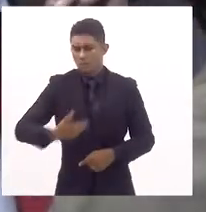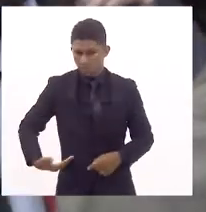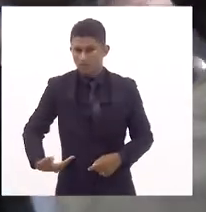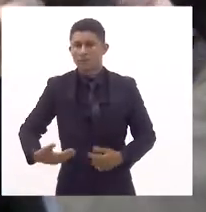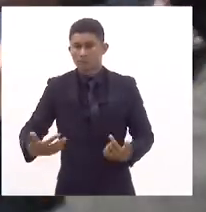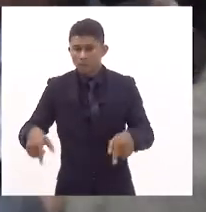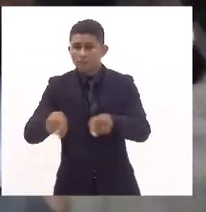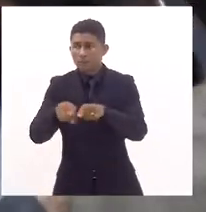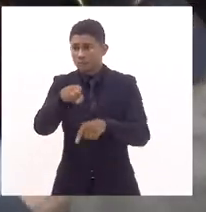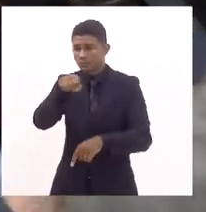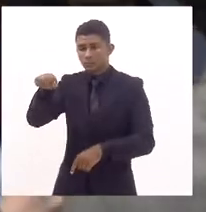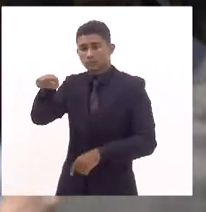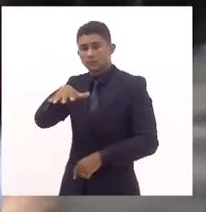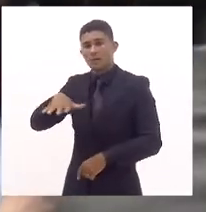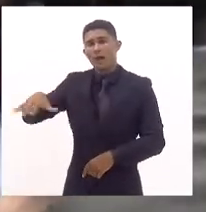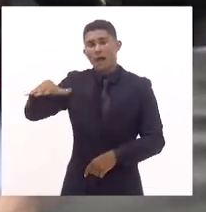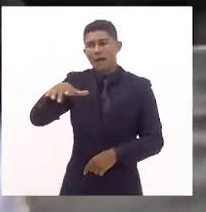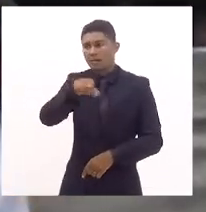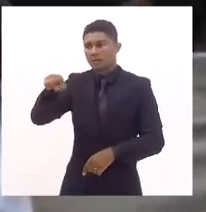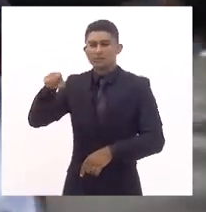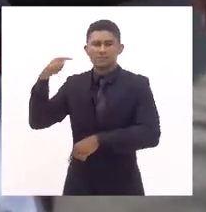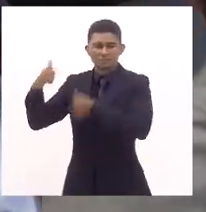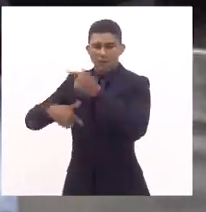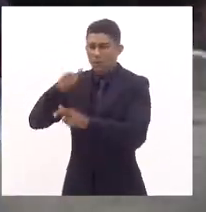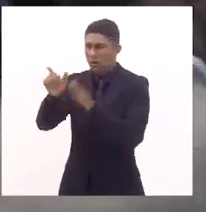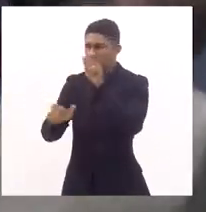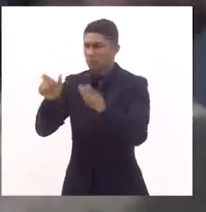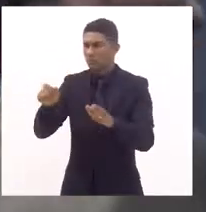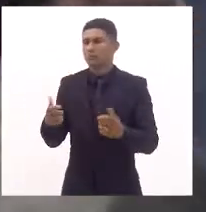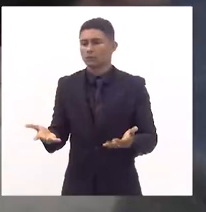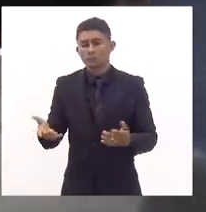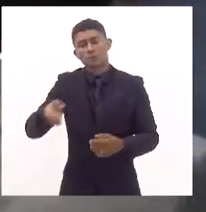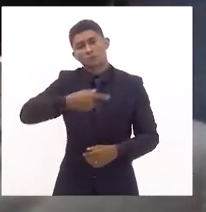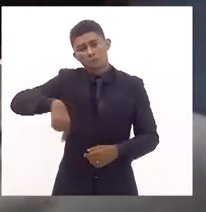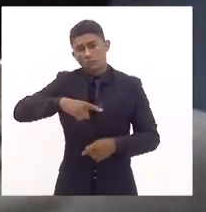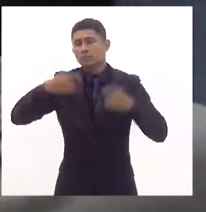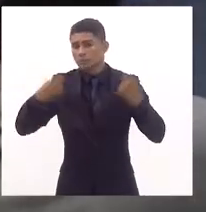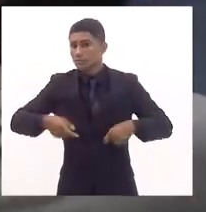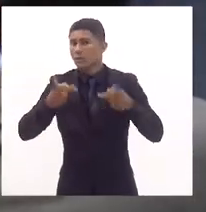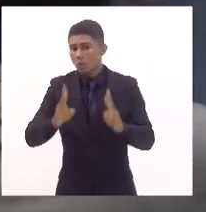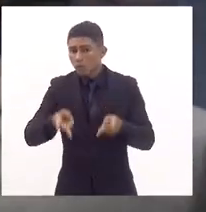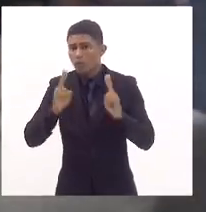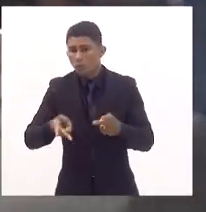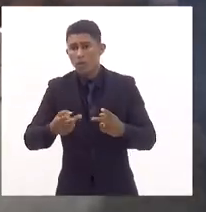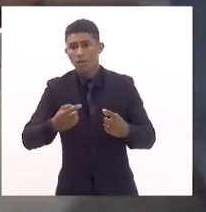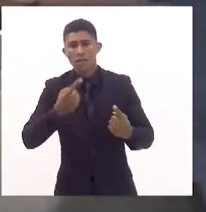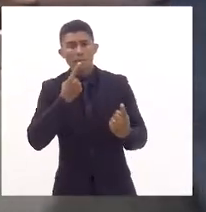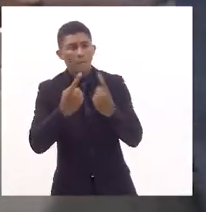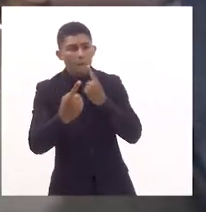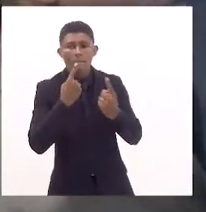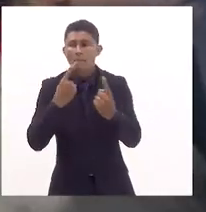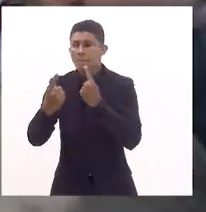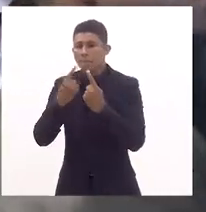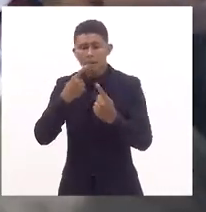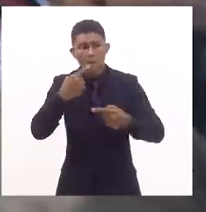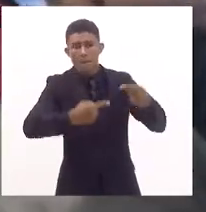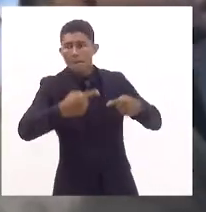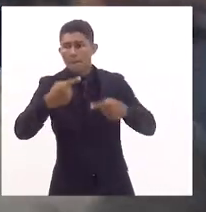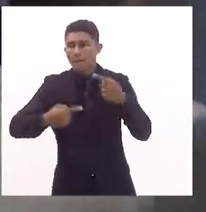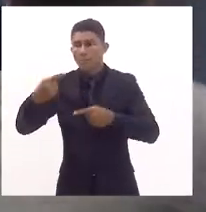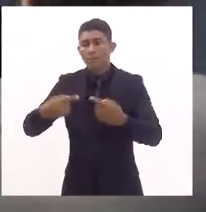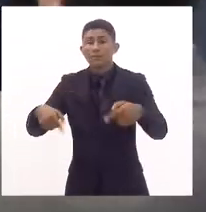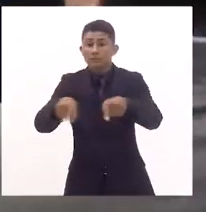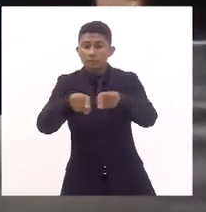dessa categoria de trabalhadores e trabalhadoras, que a gente continue aprofundando o debate, resistindo contra